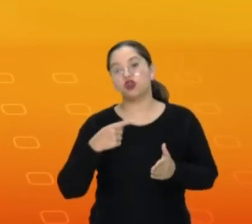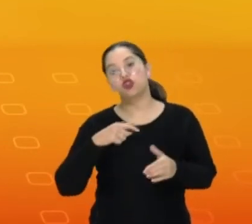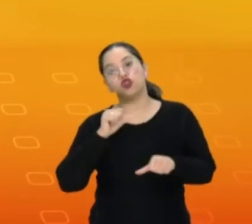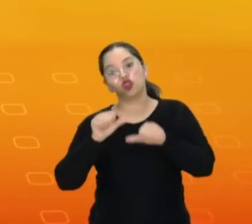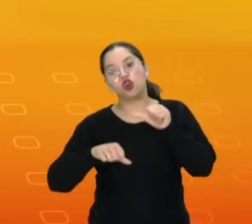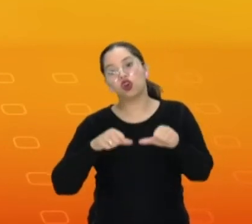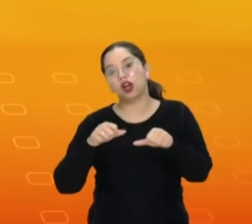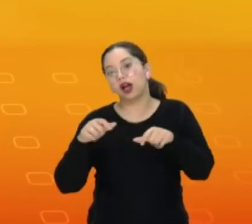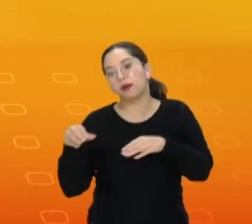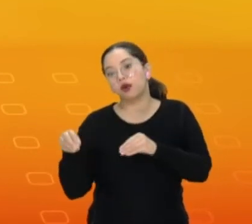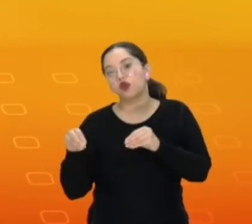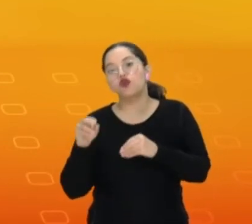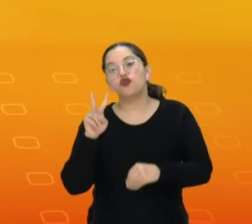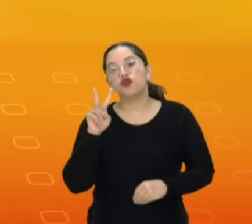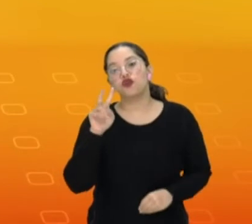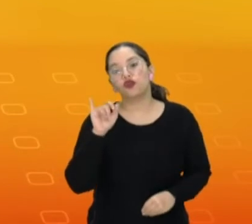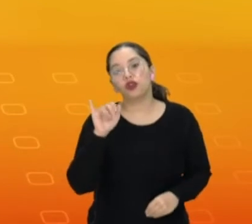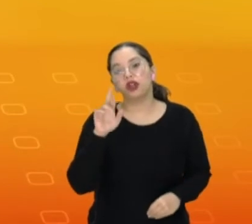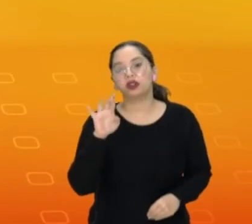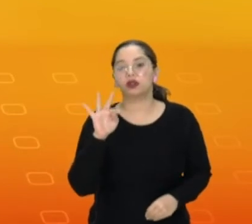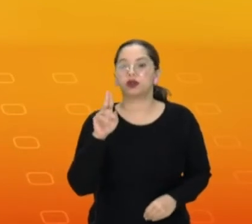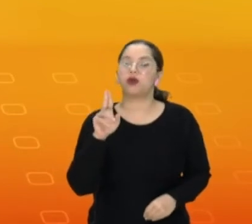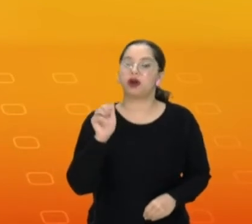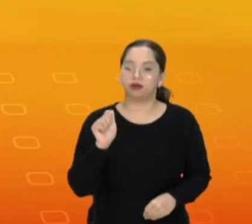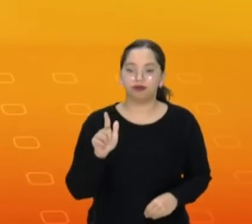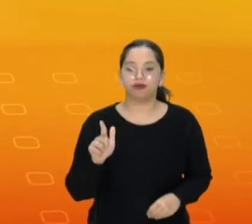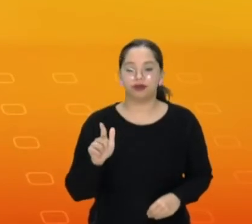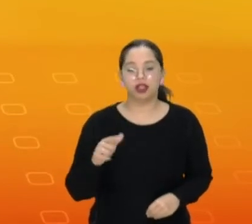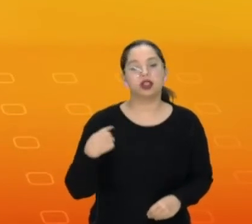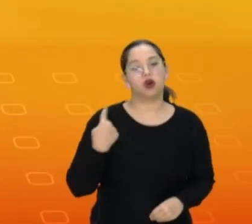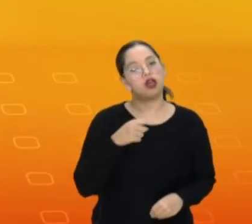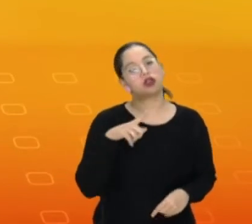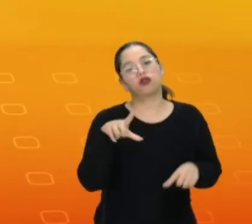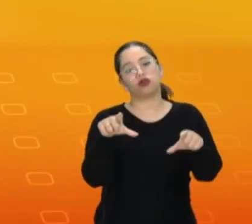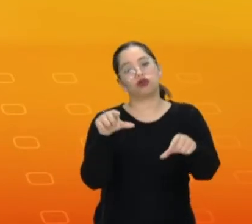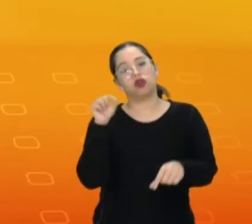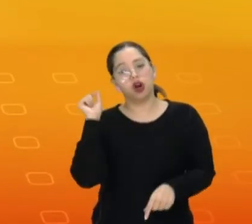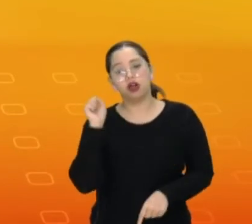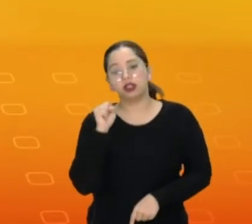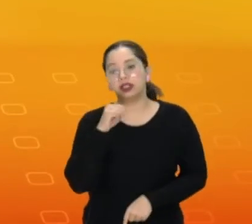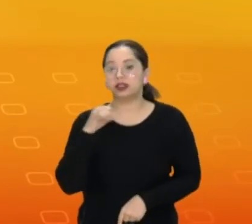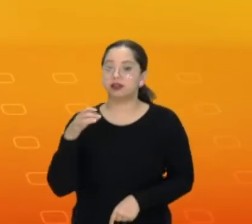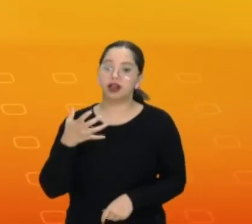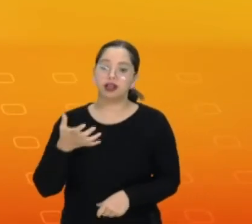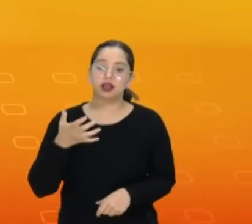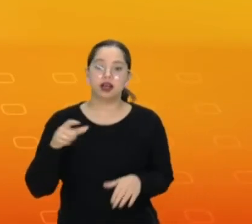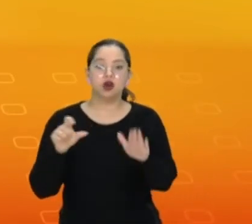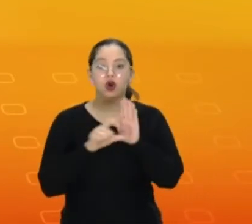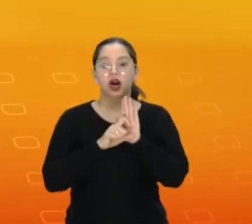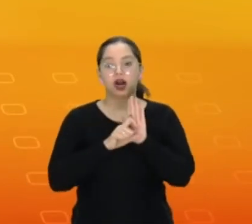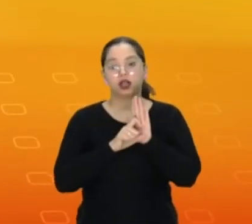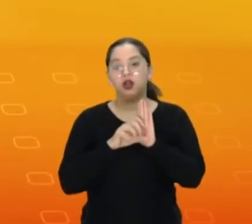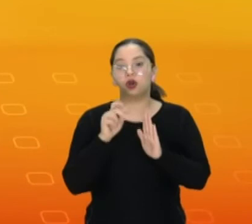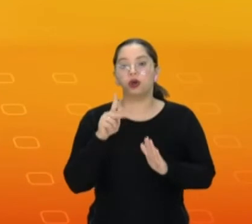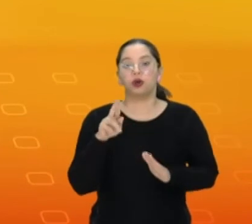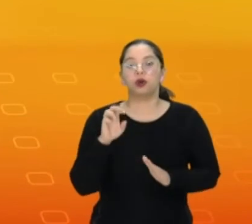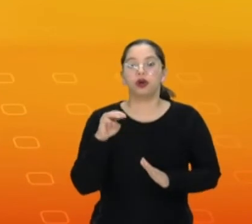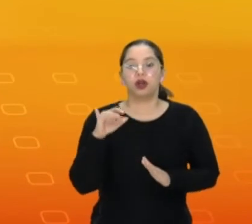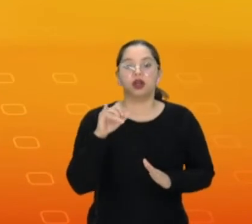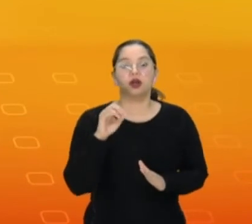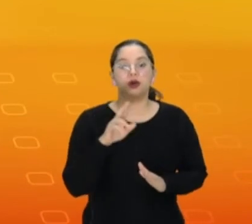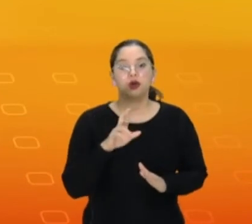própria emissora né a gente pode optar se a gente vai querer colocar eles errado era um prêmio né dentro de mim